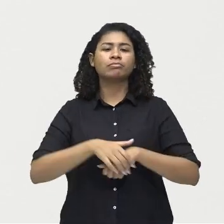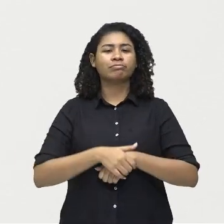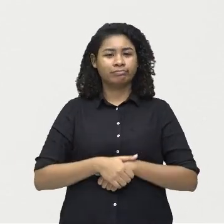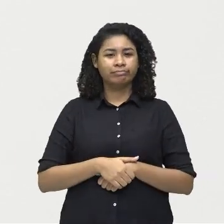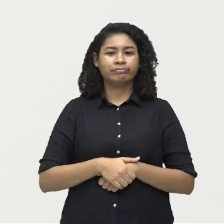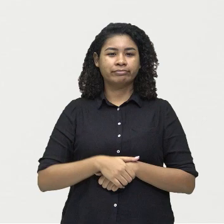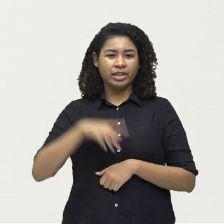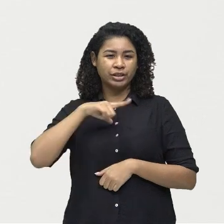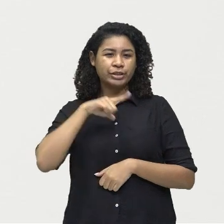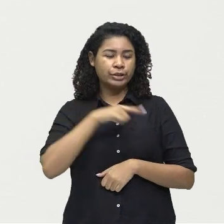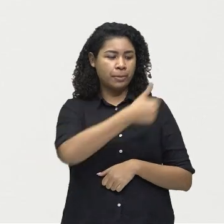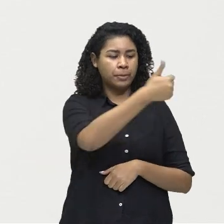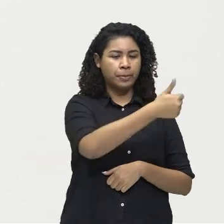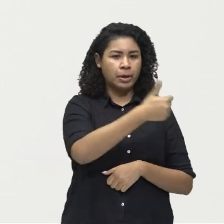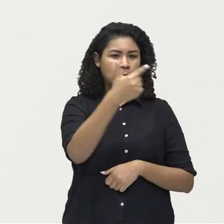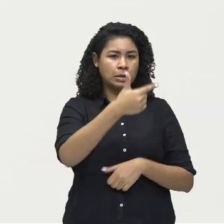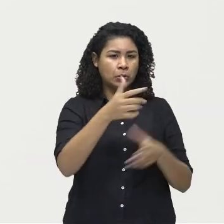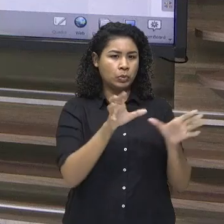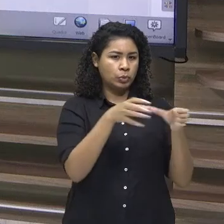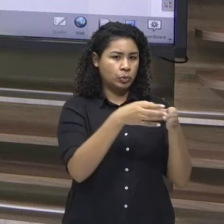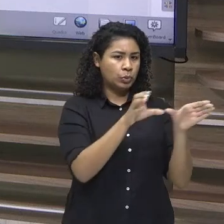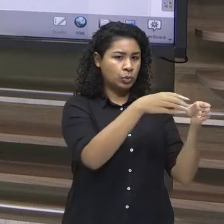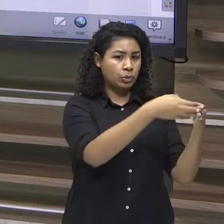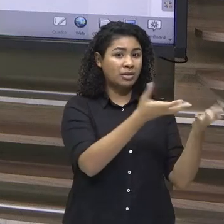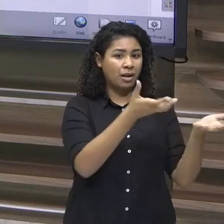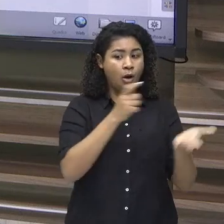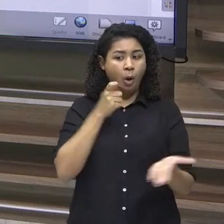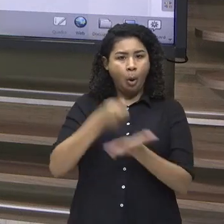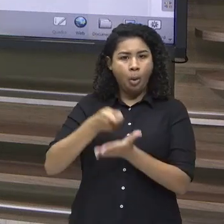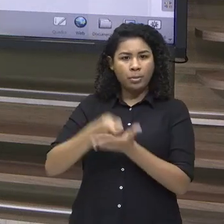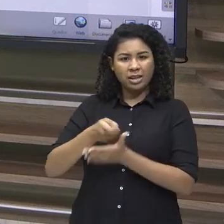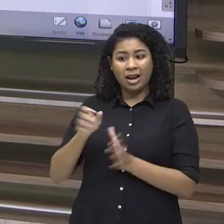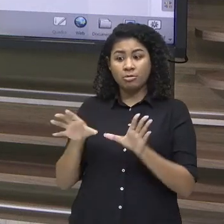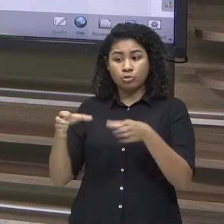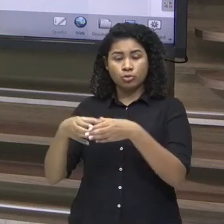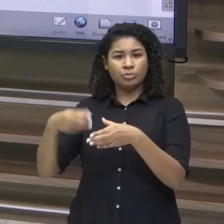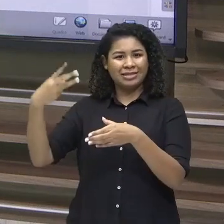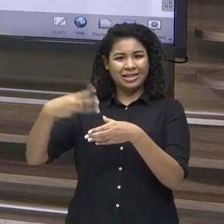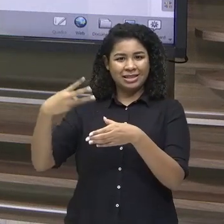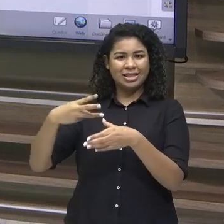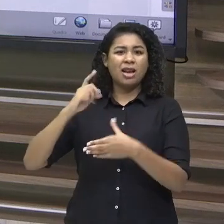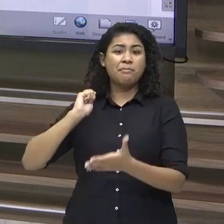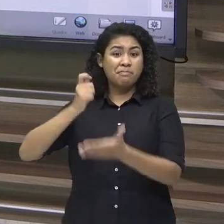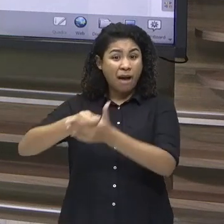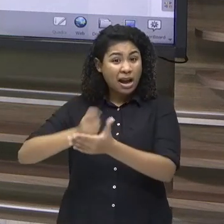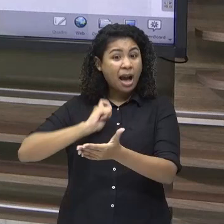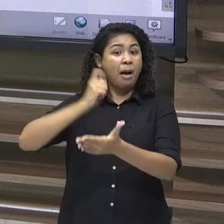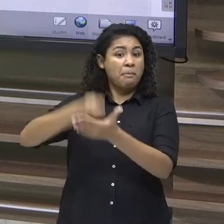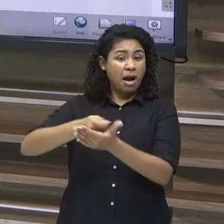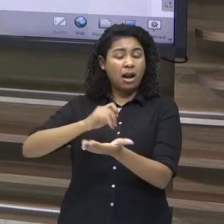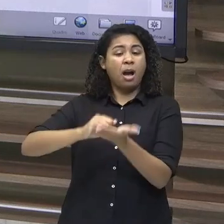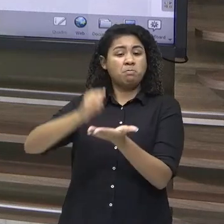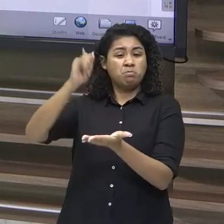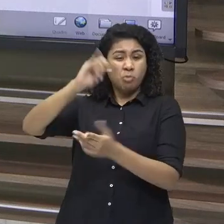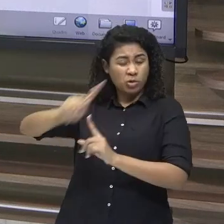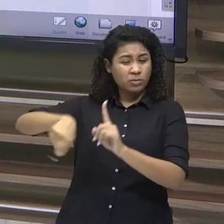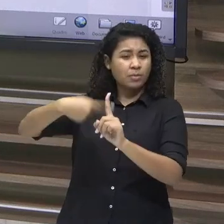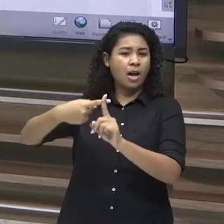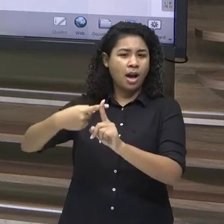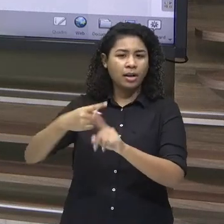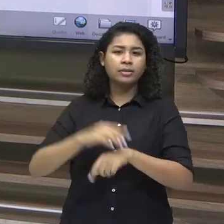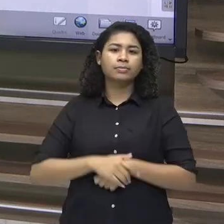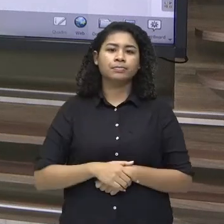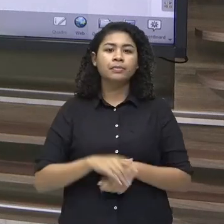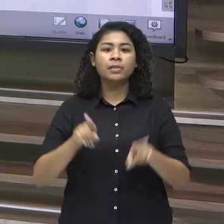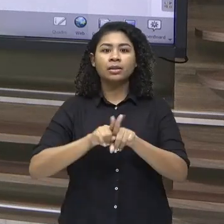estado quiserem obrigar o terceiro estado a pagar cada vez mais impostos. E somado às ideias iluministas